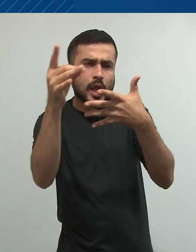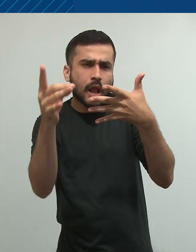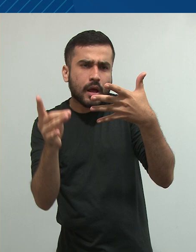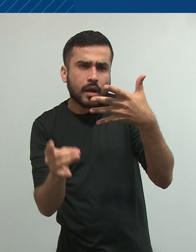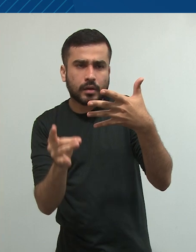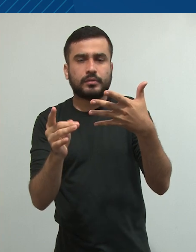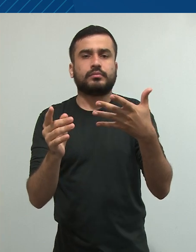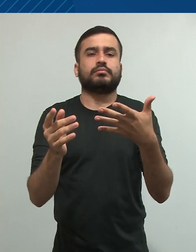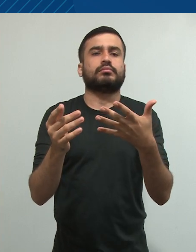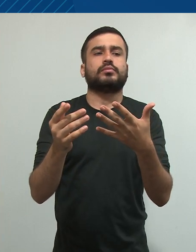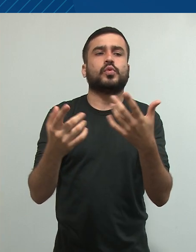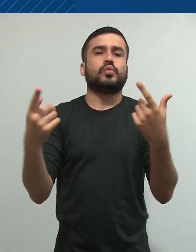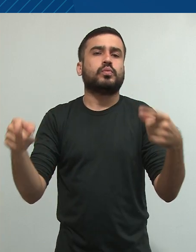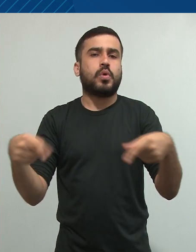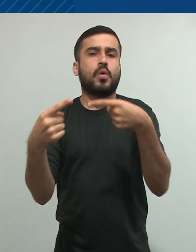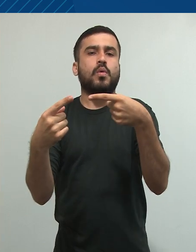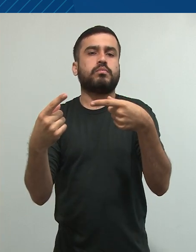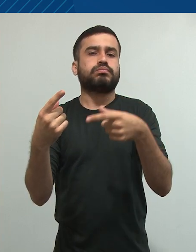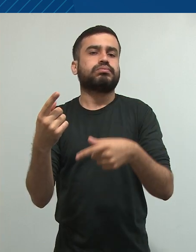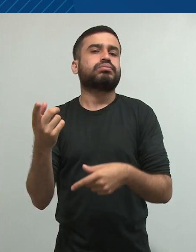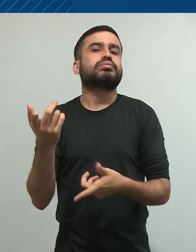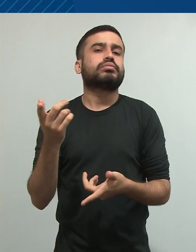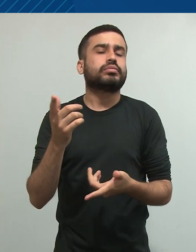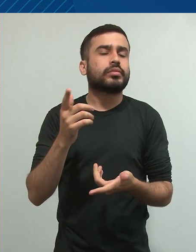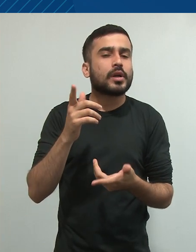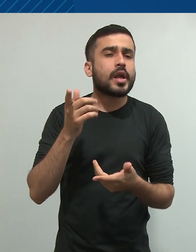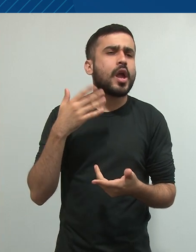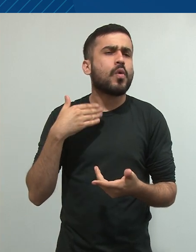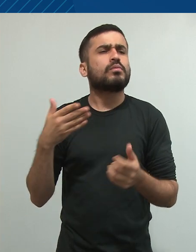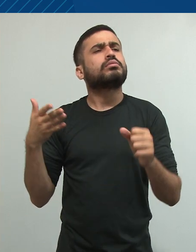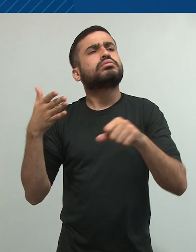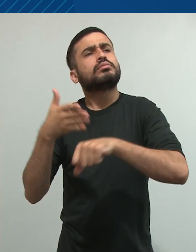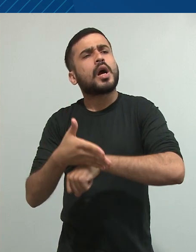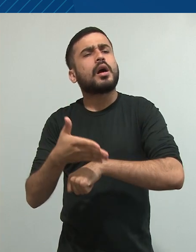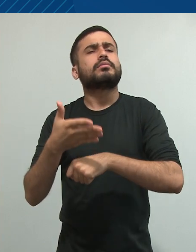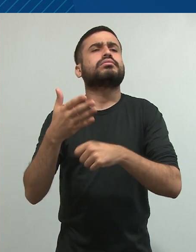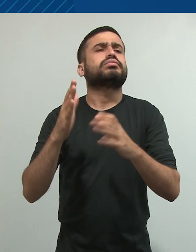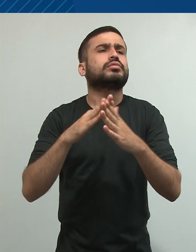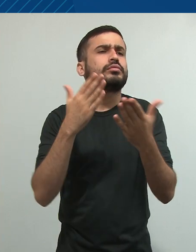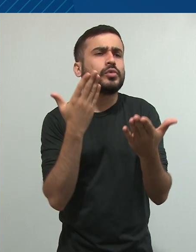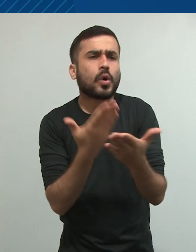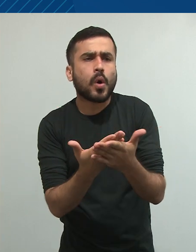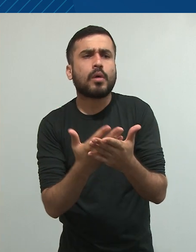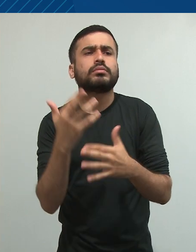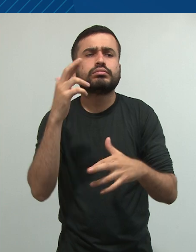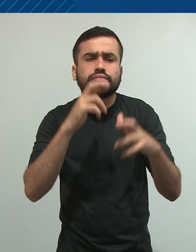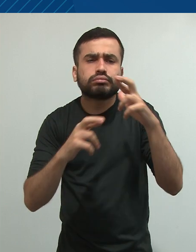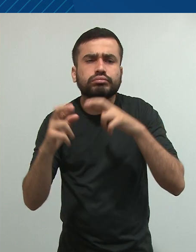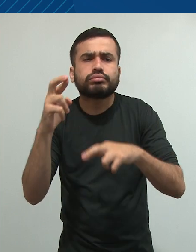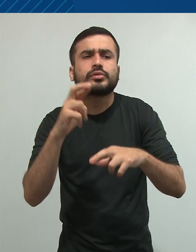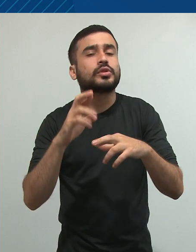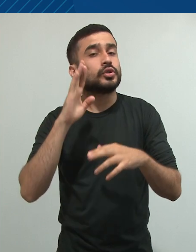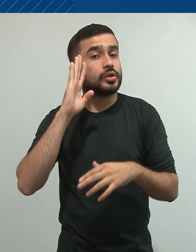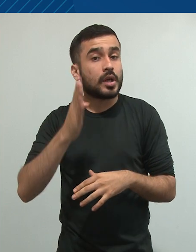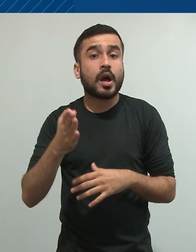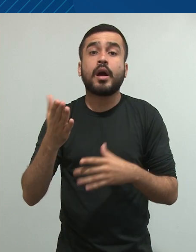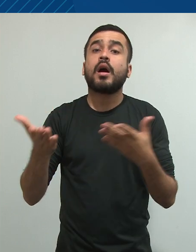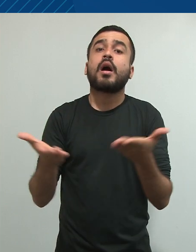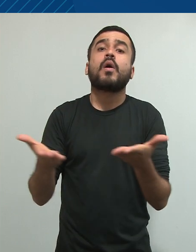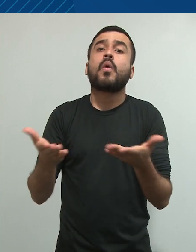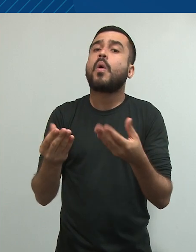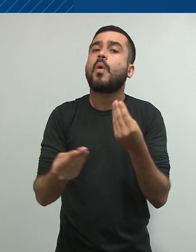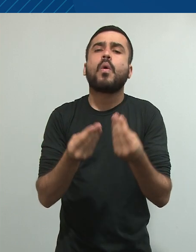E eu, fui para a escola, fiz a minha observação. Como é que eu faço, esse